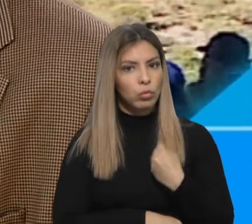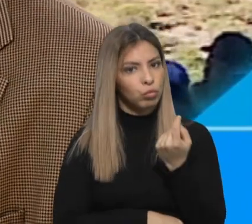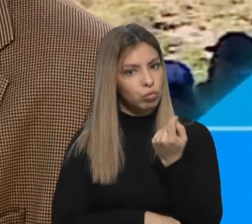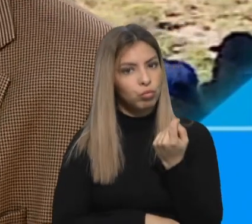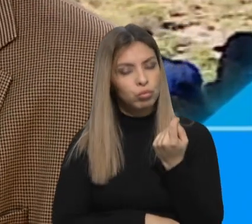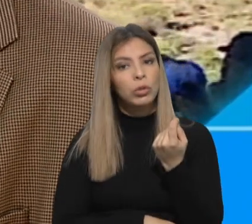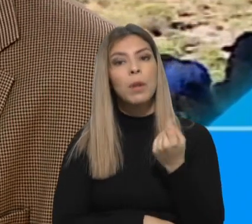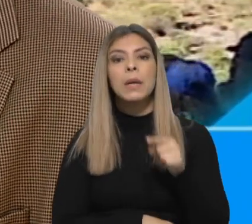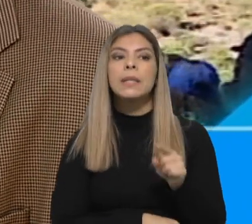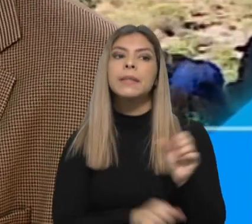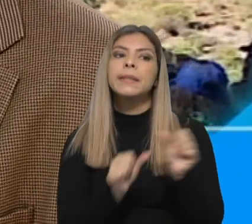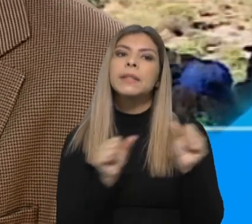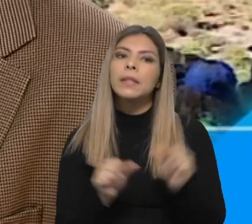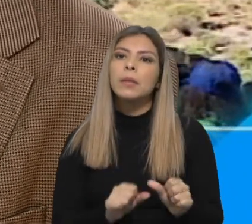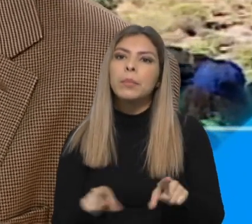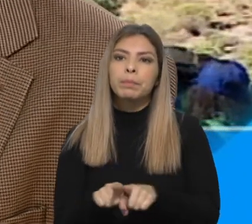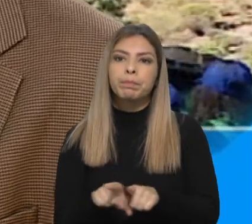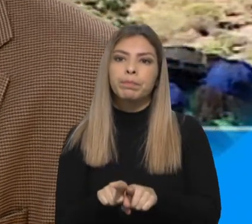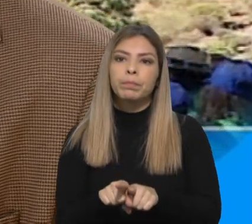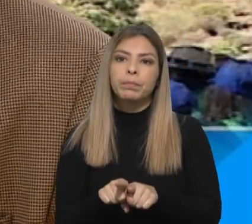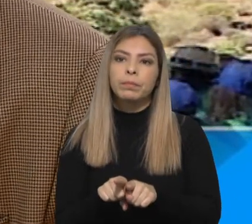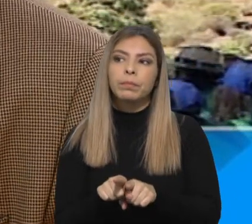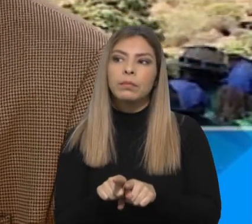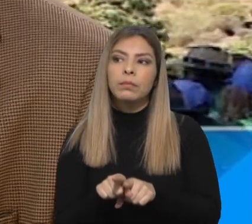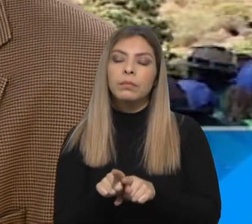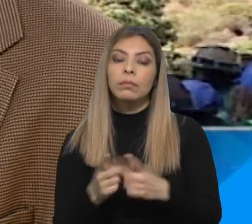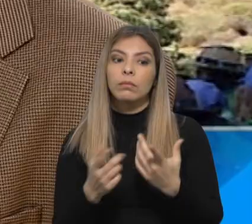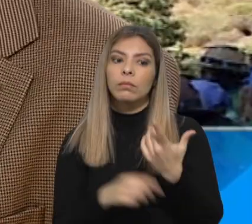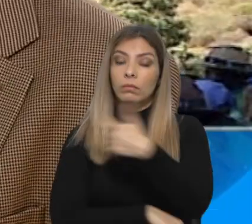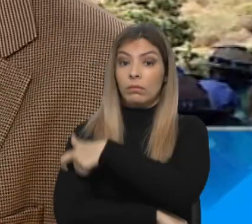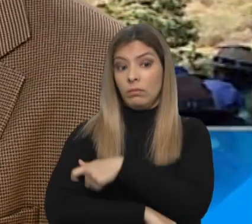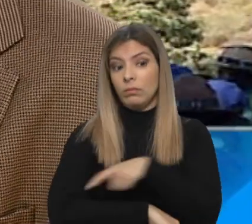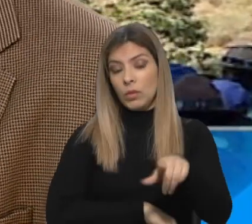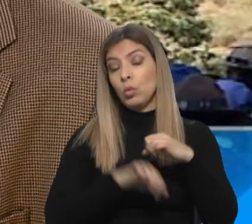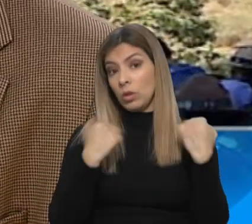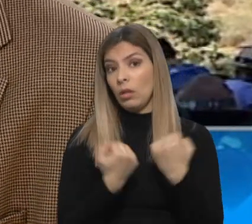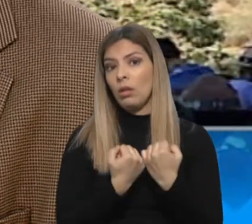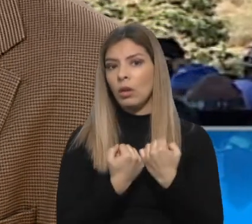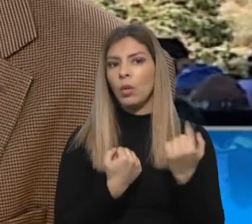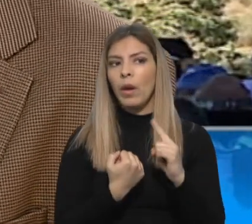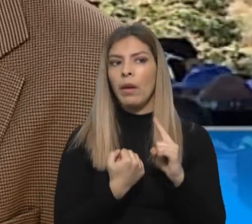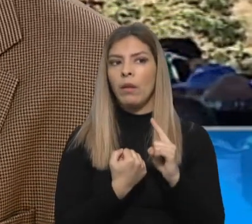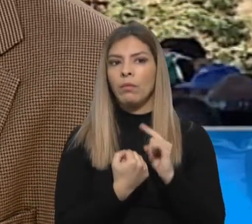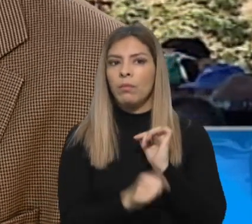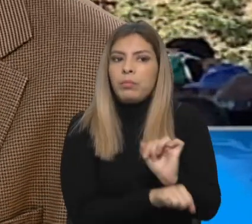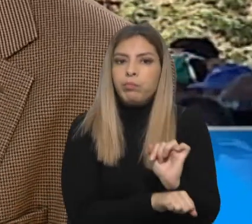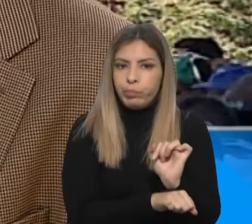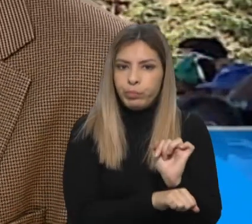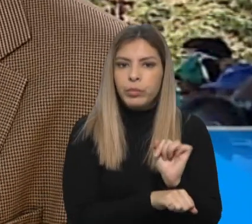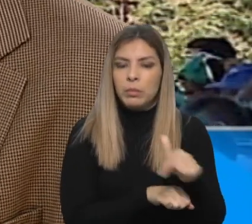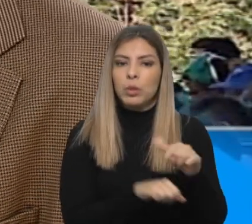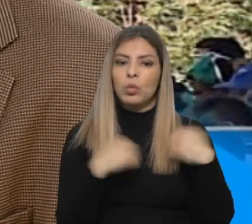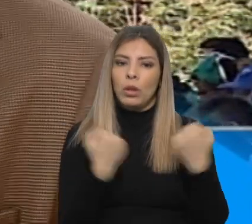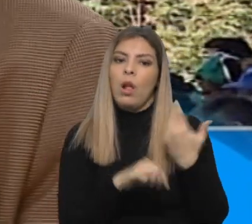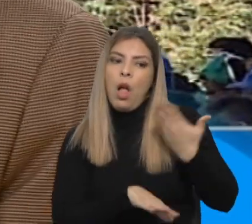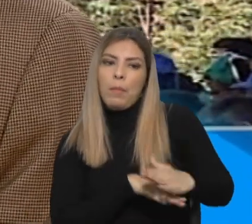garantir que o sistema é um sistema em que os partidos representam a sociedade e não que os partidos se enclausuram fora da sociedade como uma sociedade à